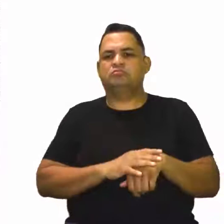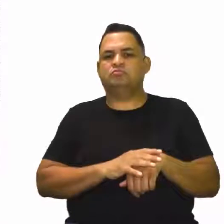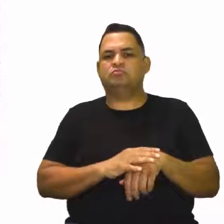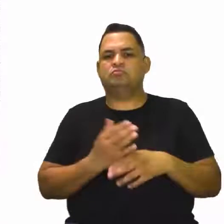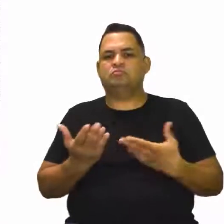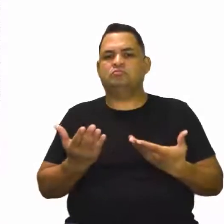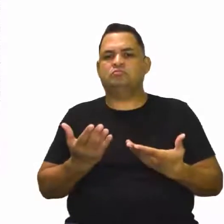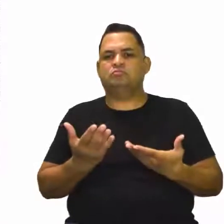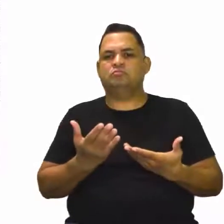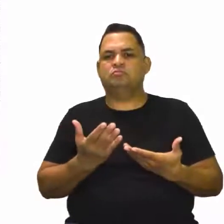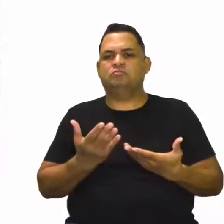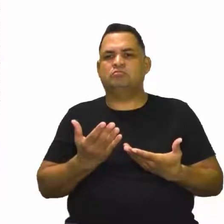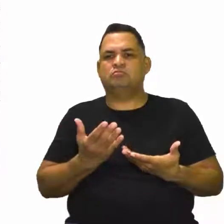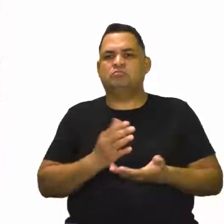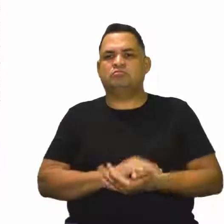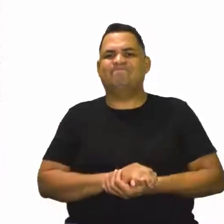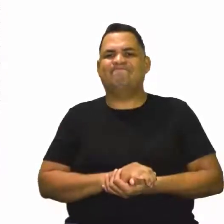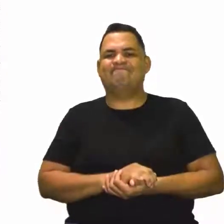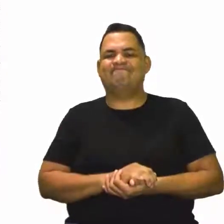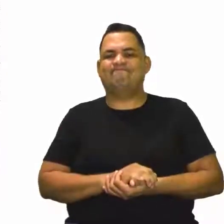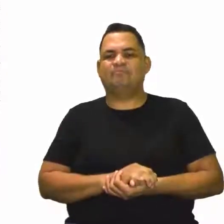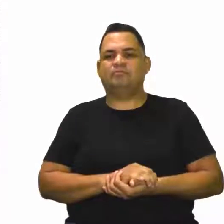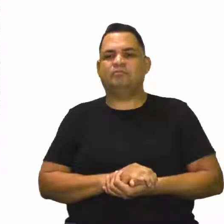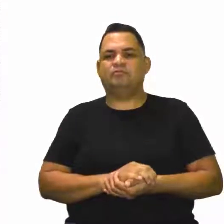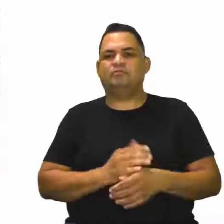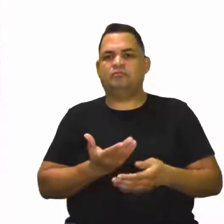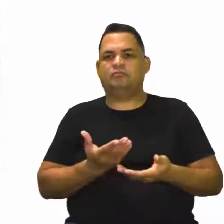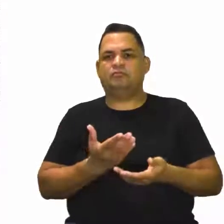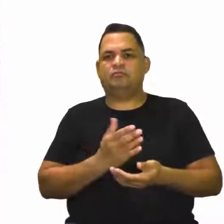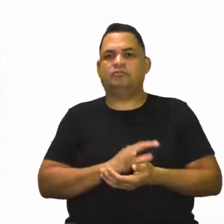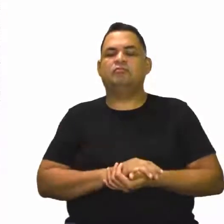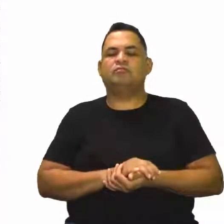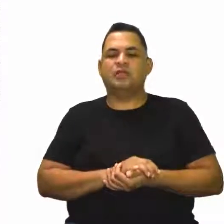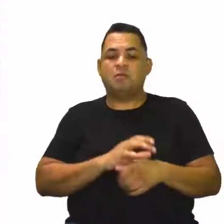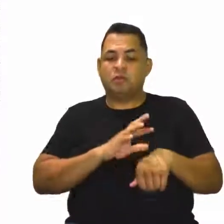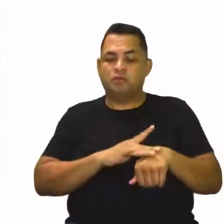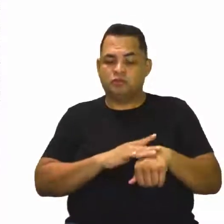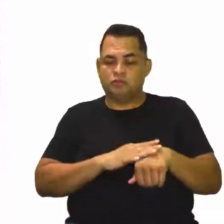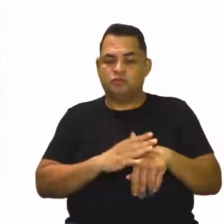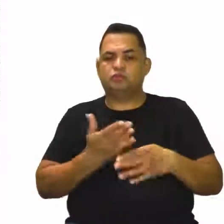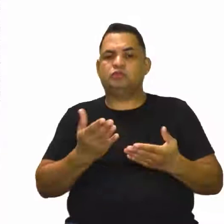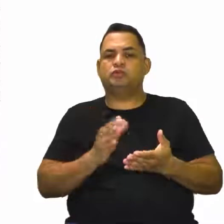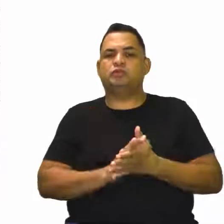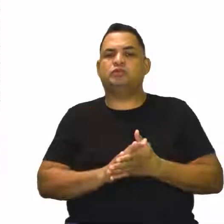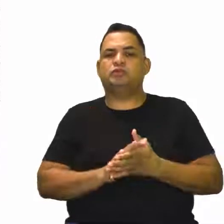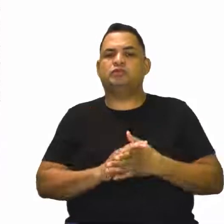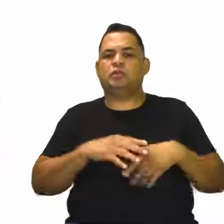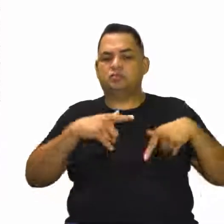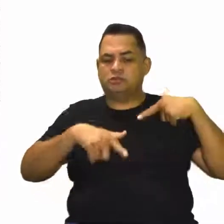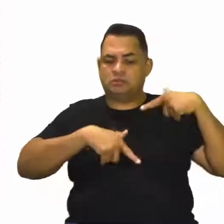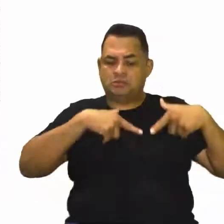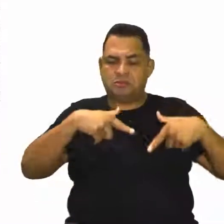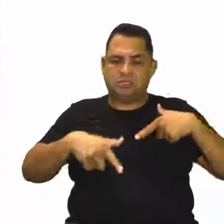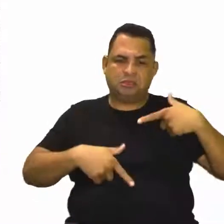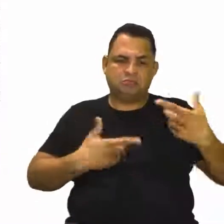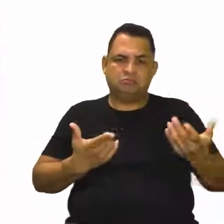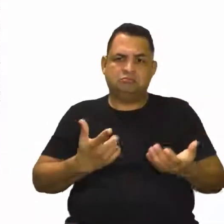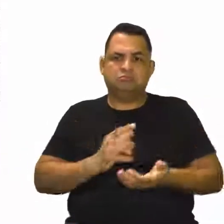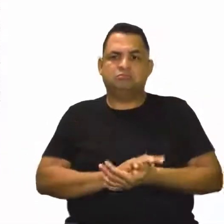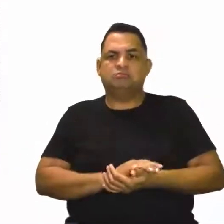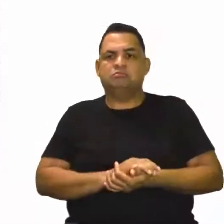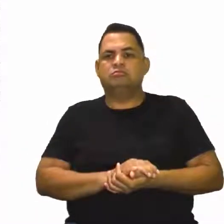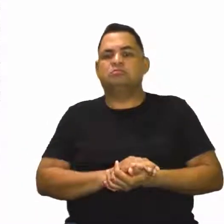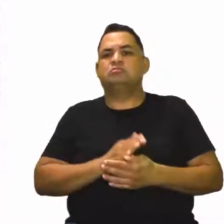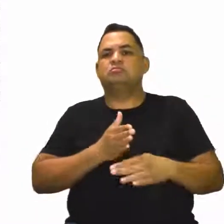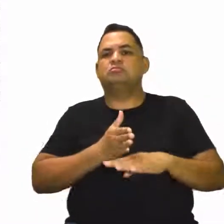como que eu diria, prof? Alguma doença crônico-degenerativa, alguma doença ocupacional. Isso. Entra